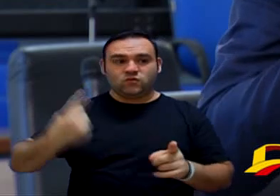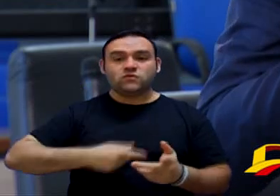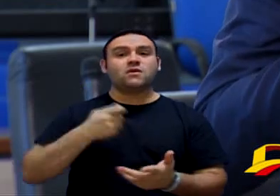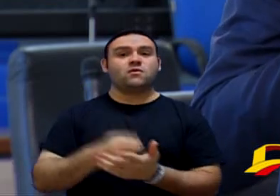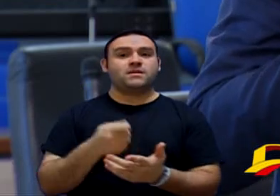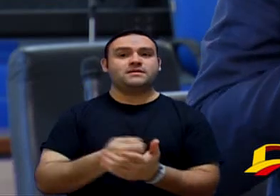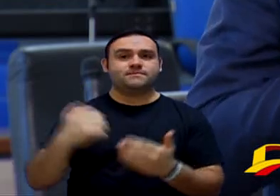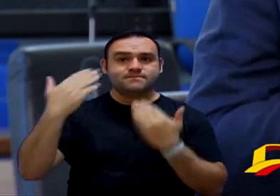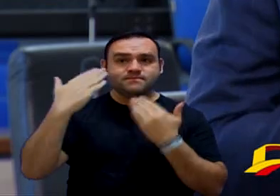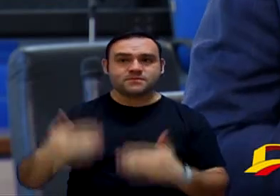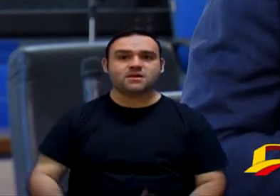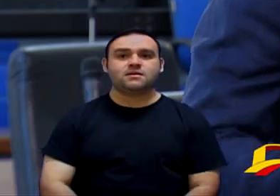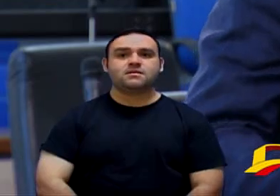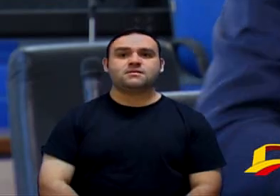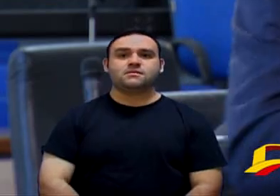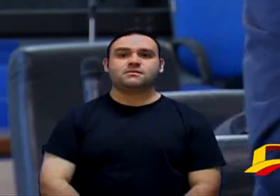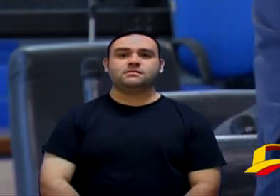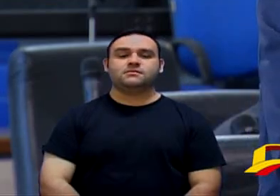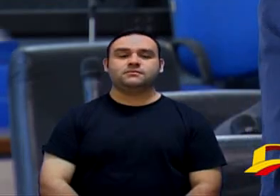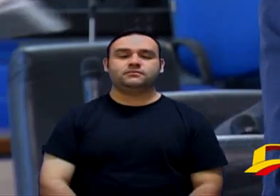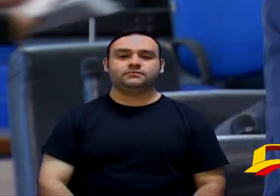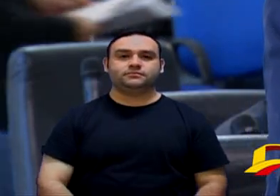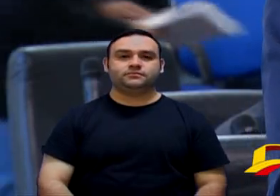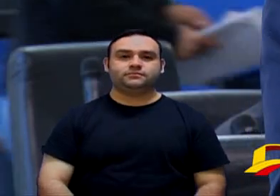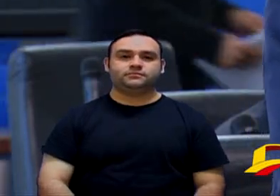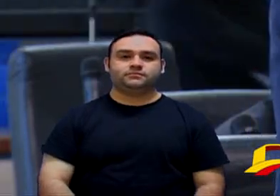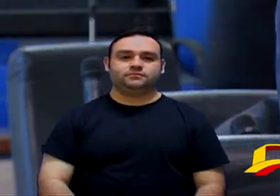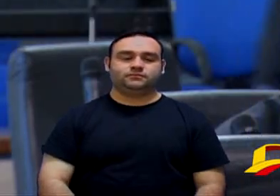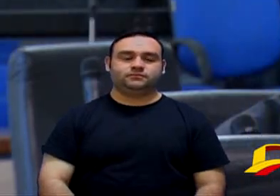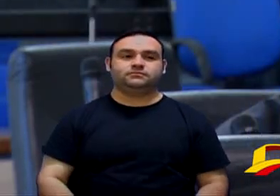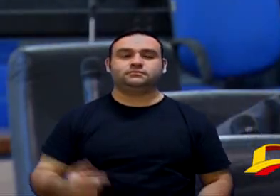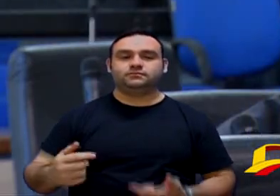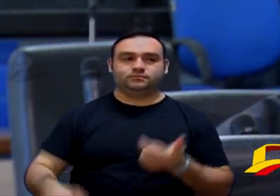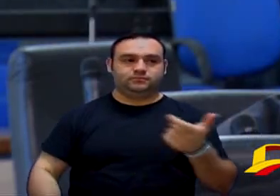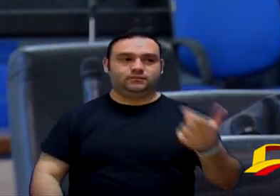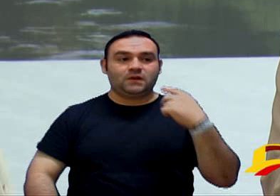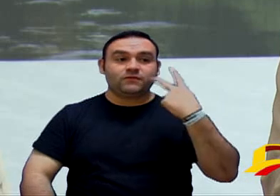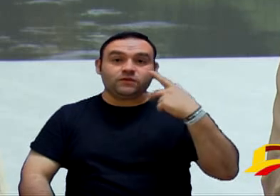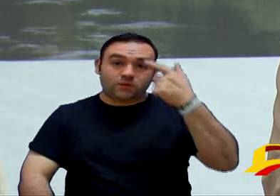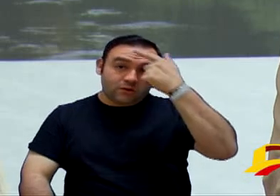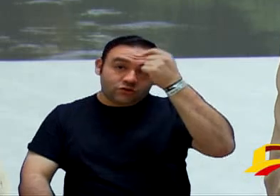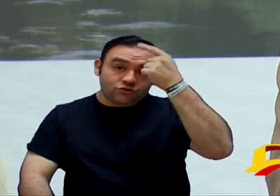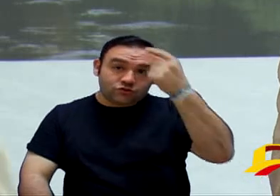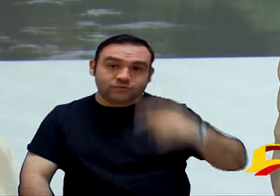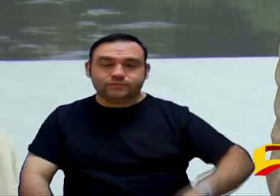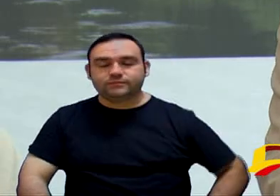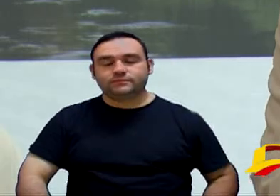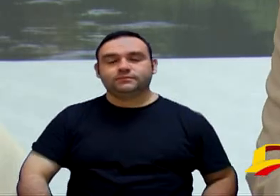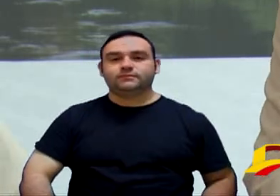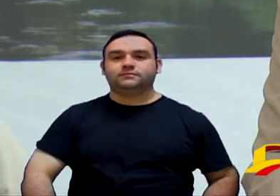obrigação Muito obrigado meu querido é uma parte para o vereador